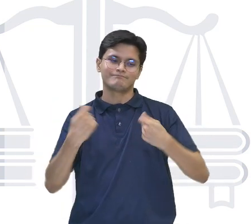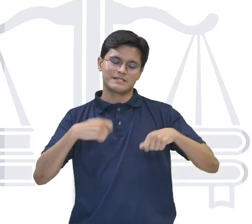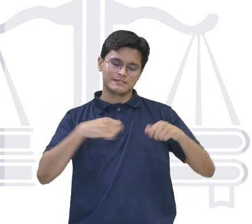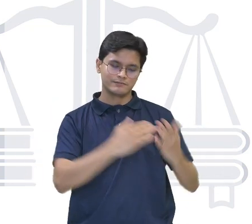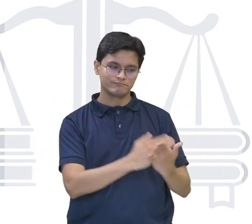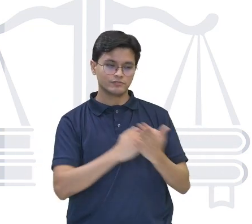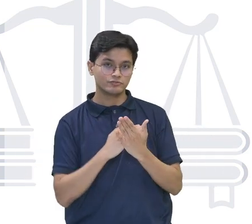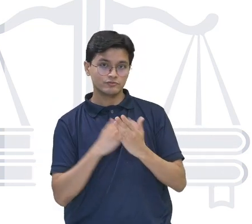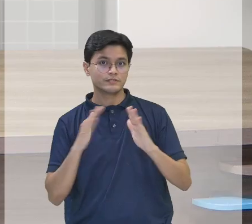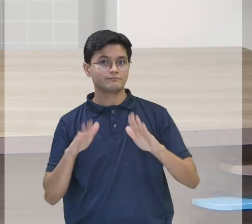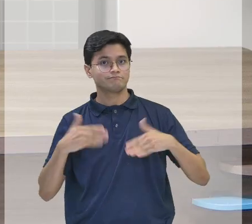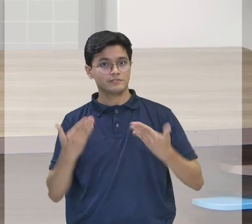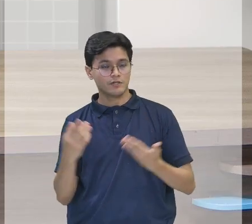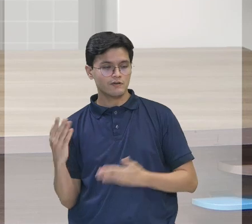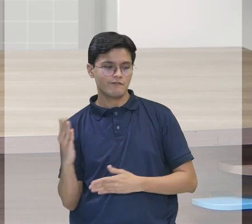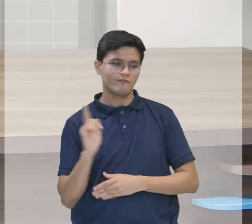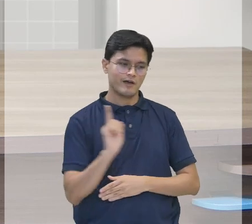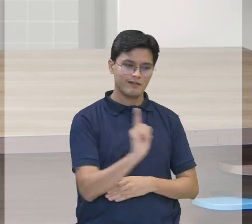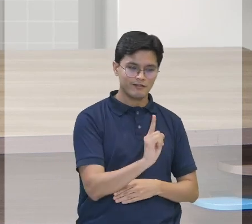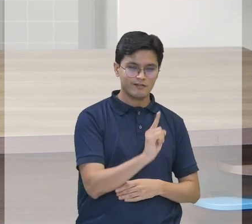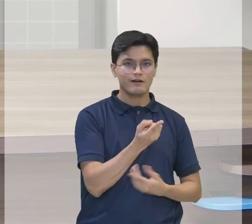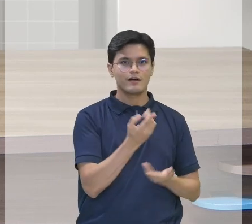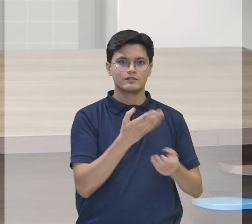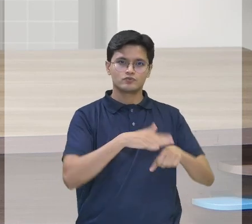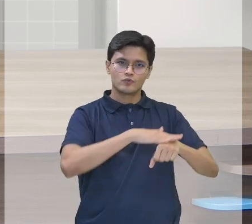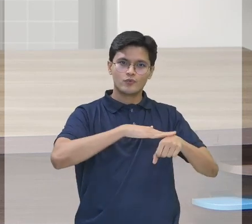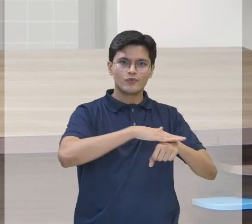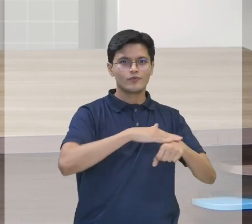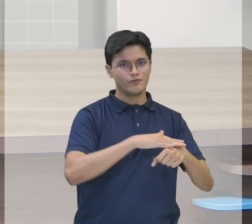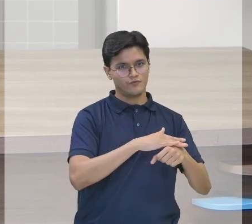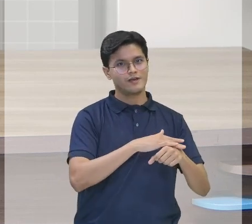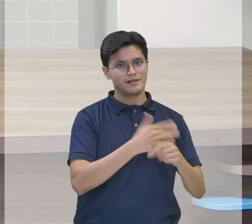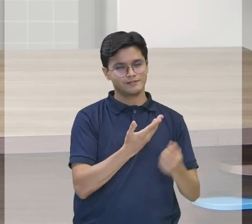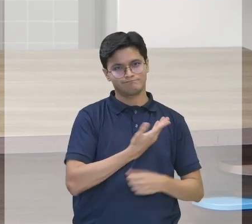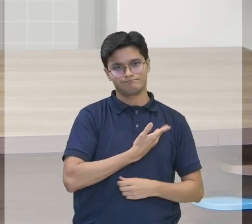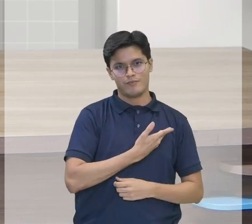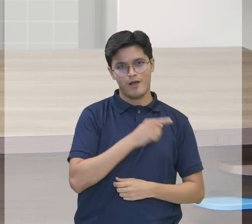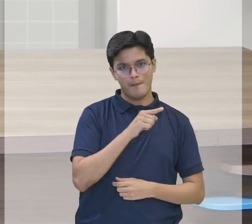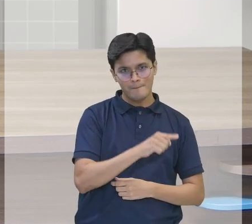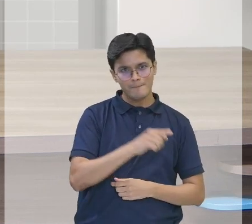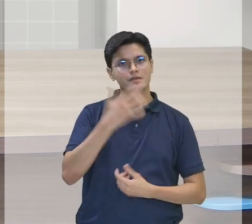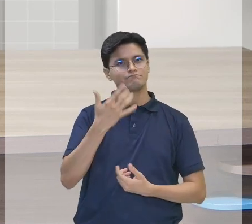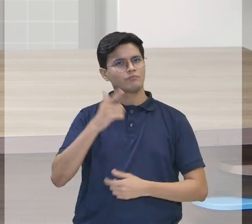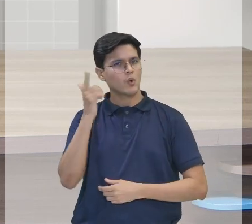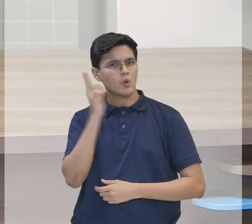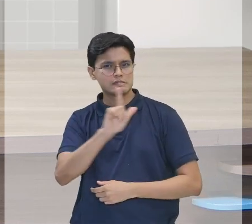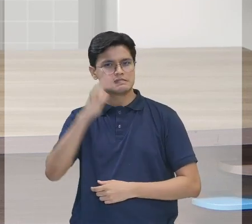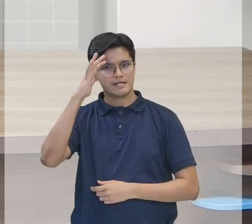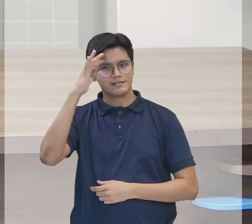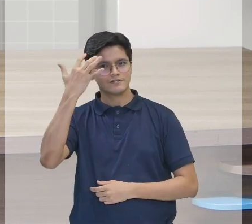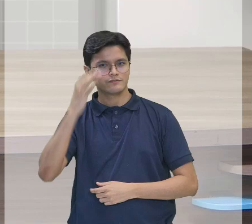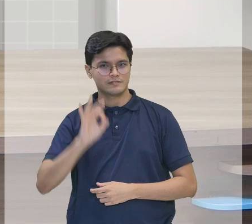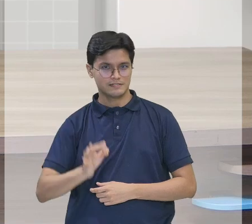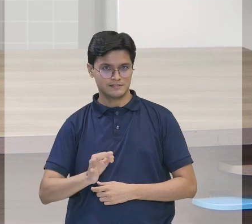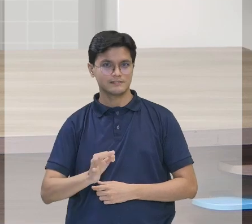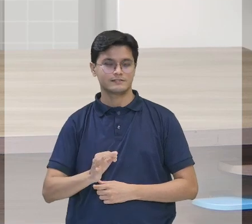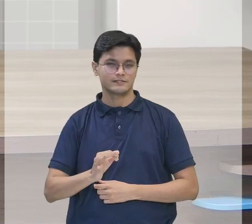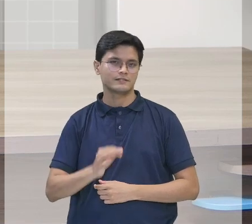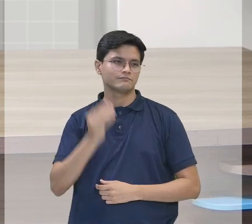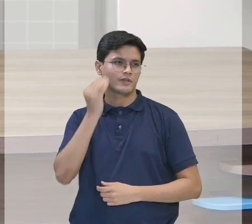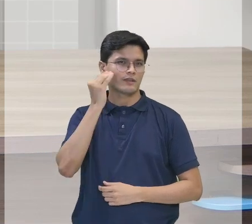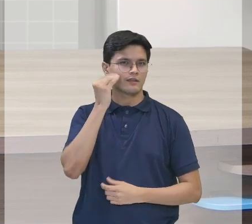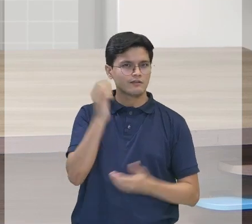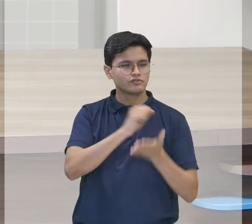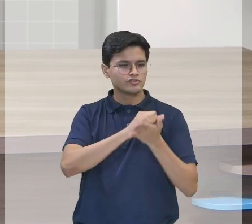ele fez, troca uma ideia, entra num consenso, tenta resolver um trabalho ou alguma atividade. Mas